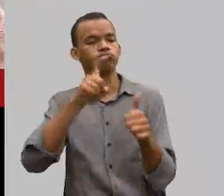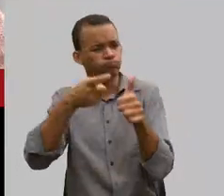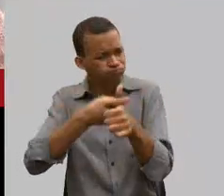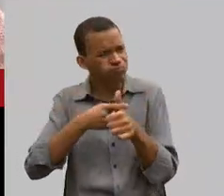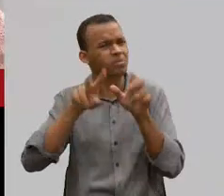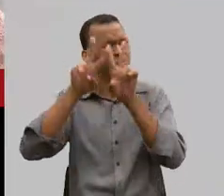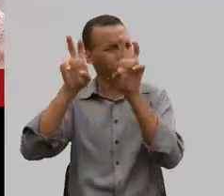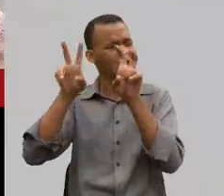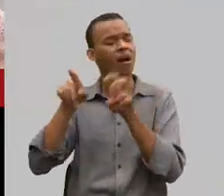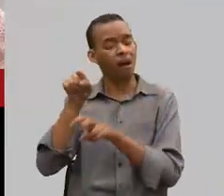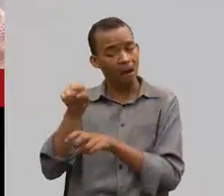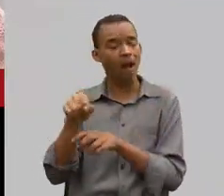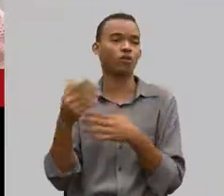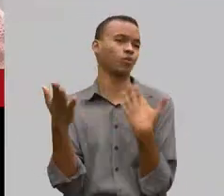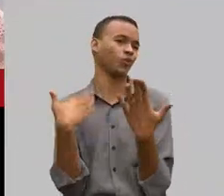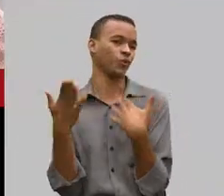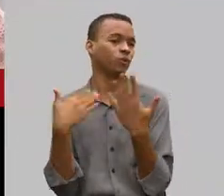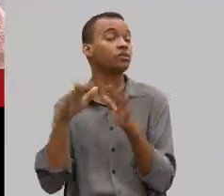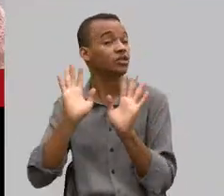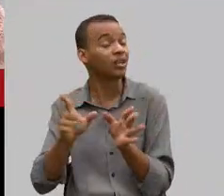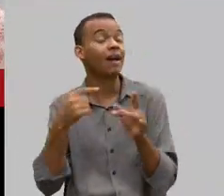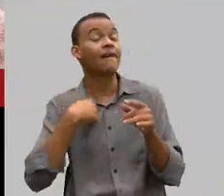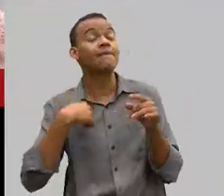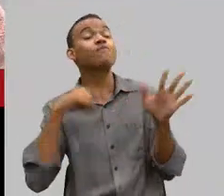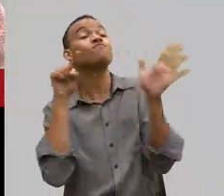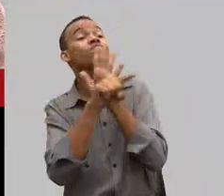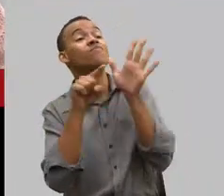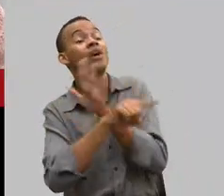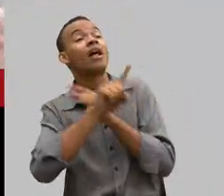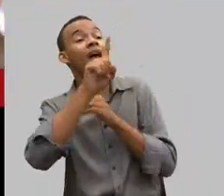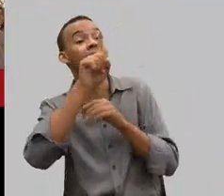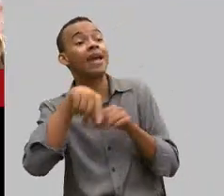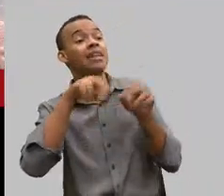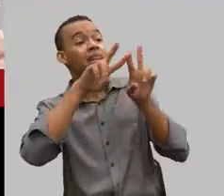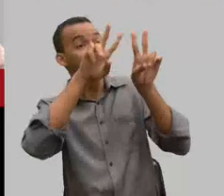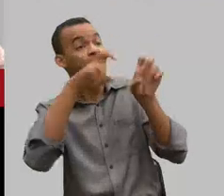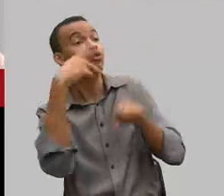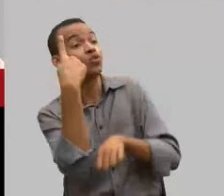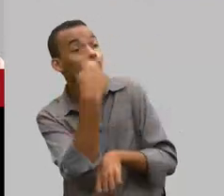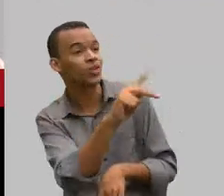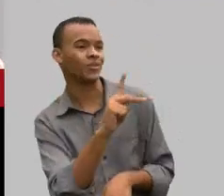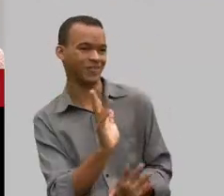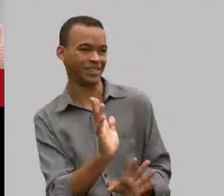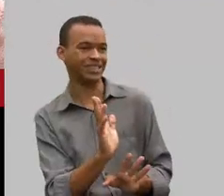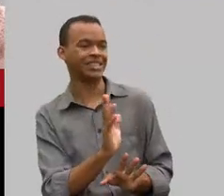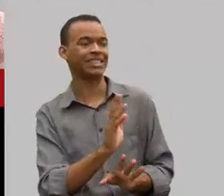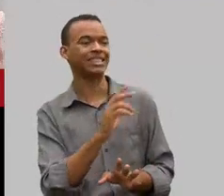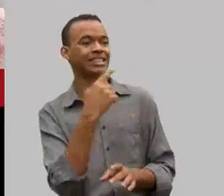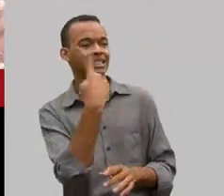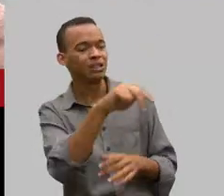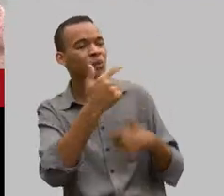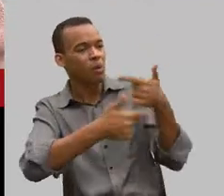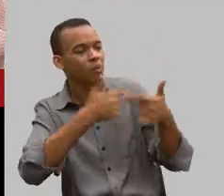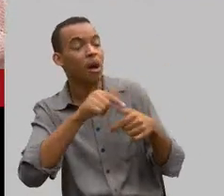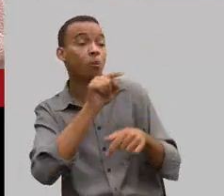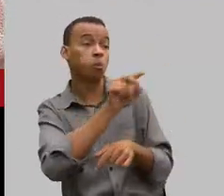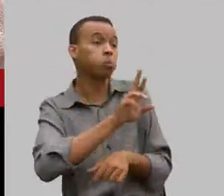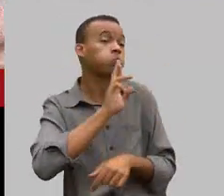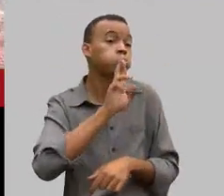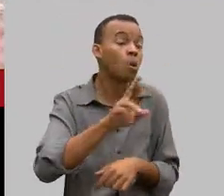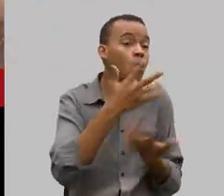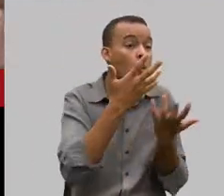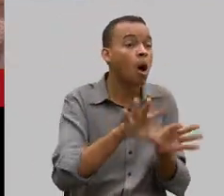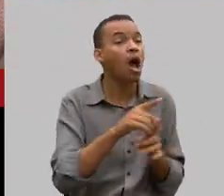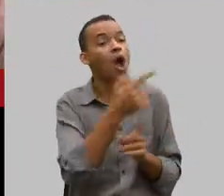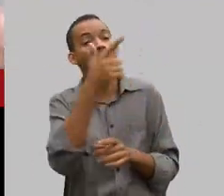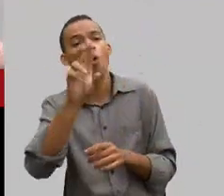vou tratar com eles eu fiz questionamentos relacionados à pasta do senhor o senhor não quer responder se é o outro colega que vai responder tudo bem